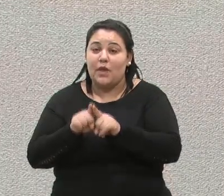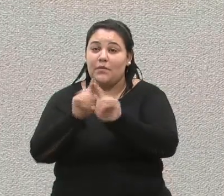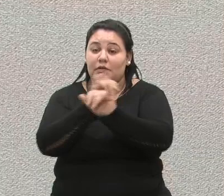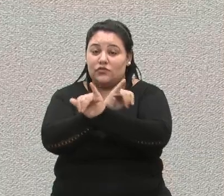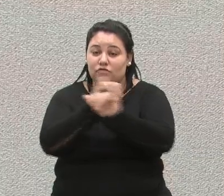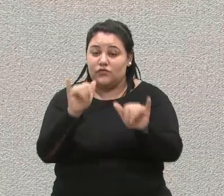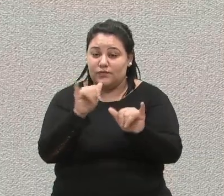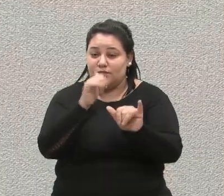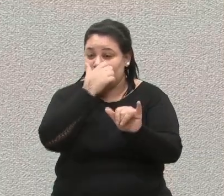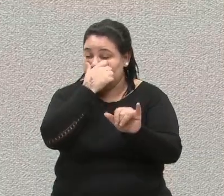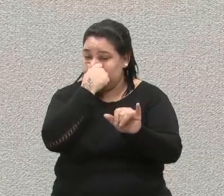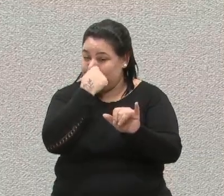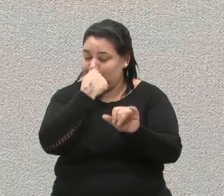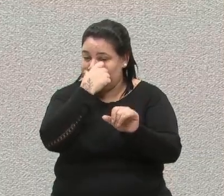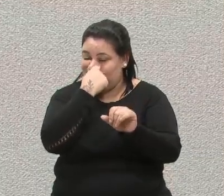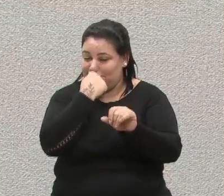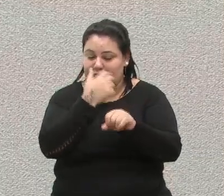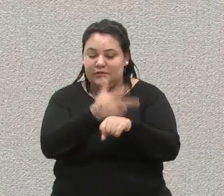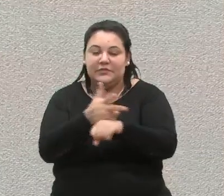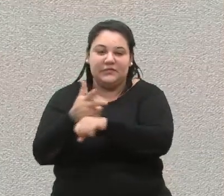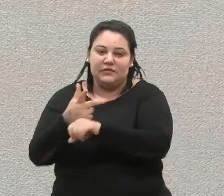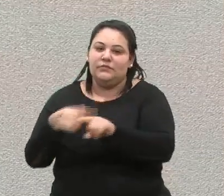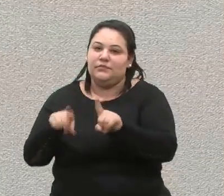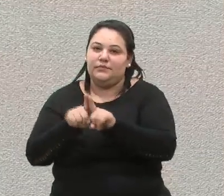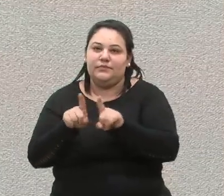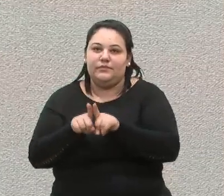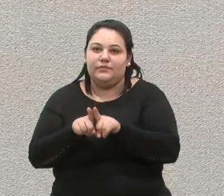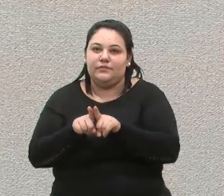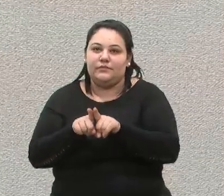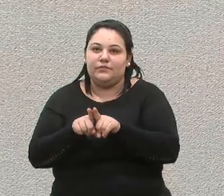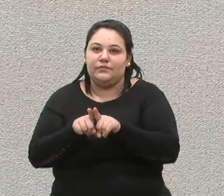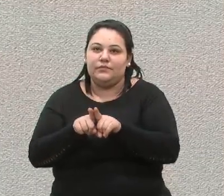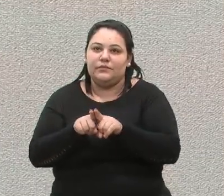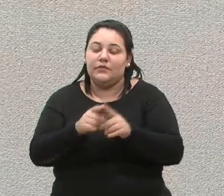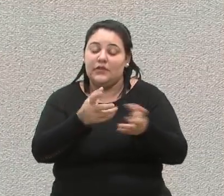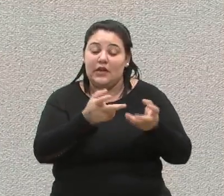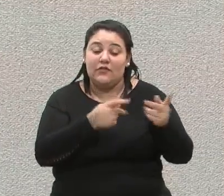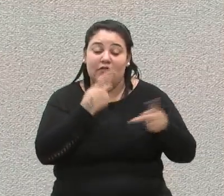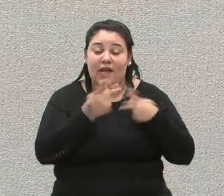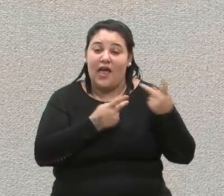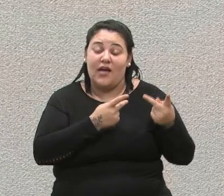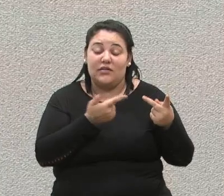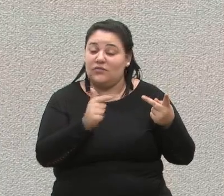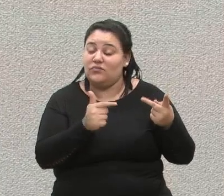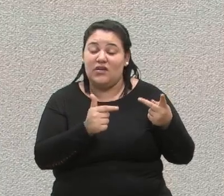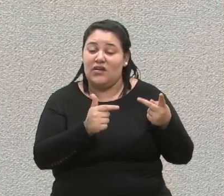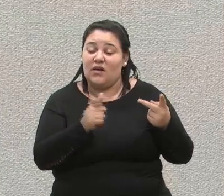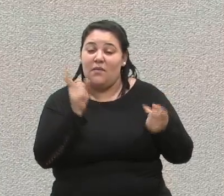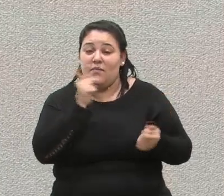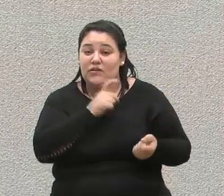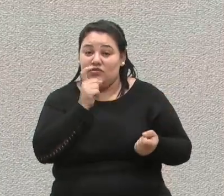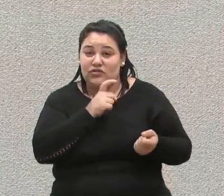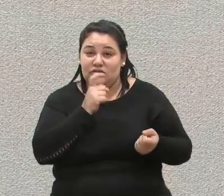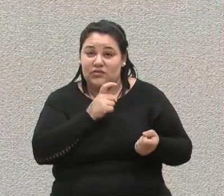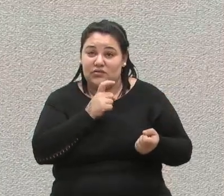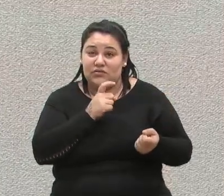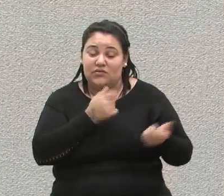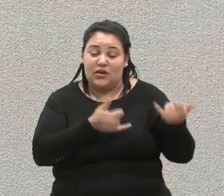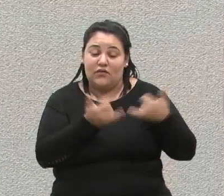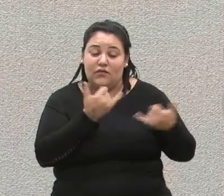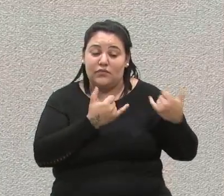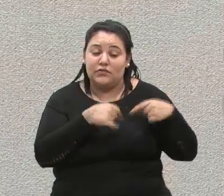divulgados, estão na imprensa. Então, dizer que não há nenhuma mentira aqui nos dados, como foi